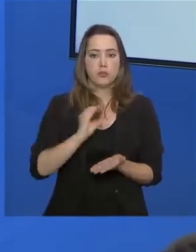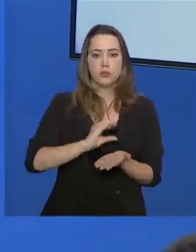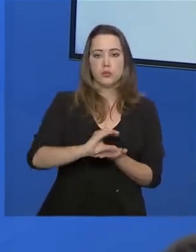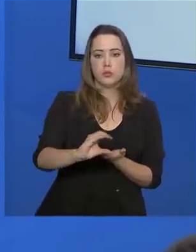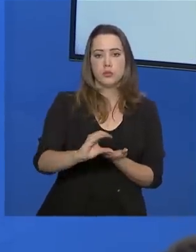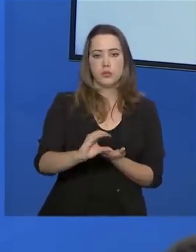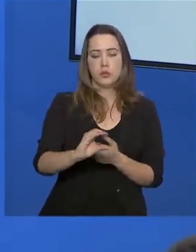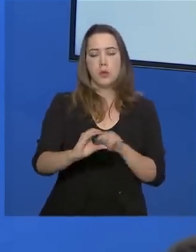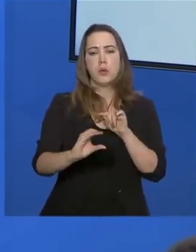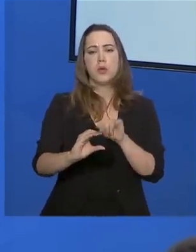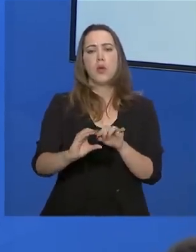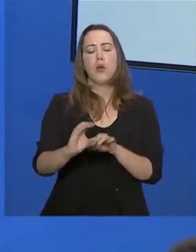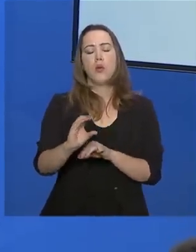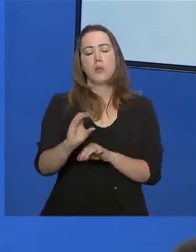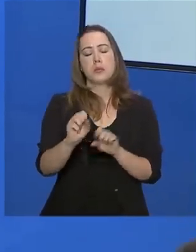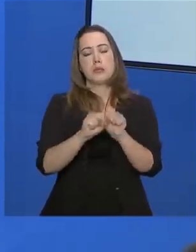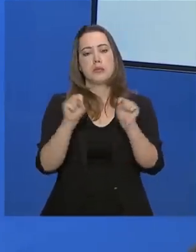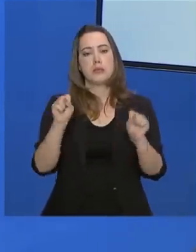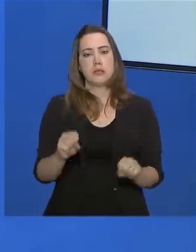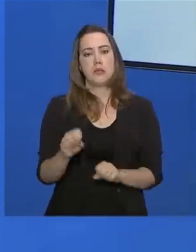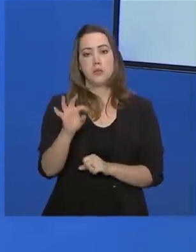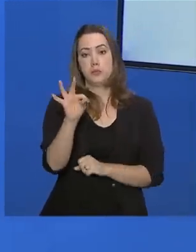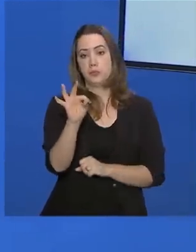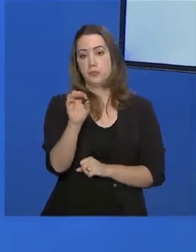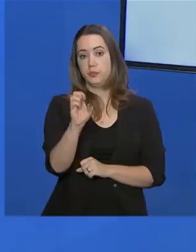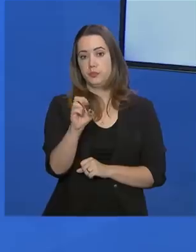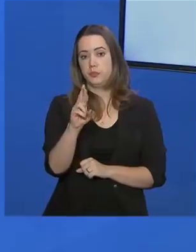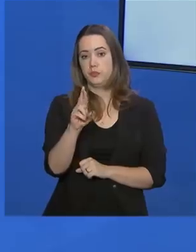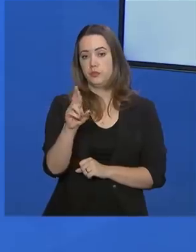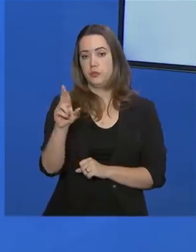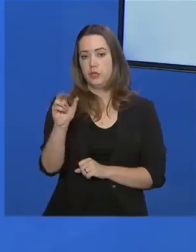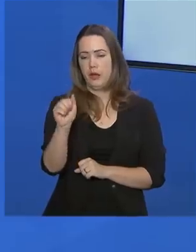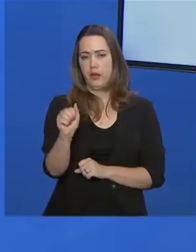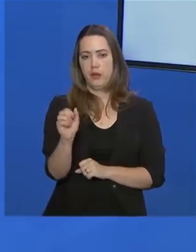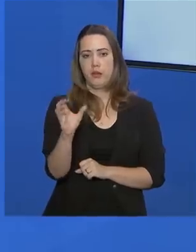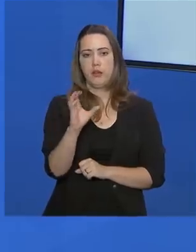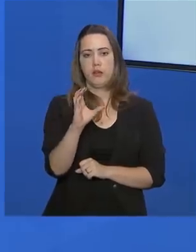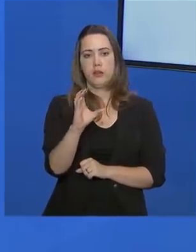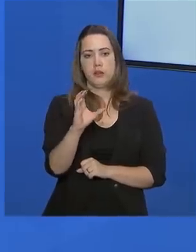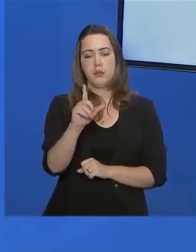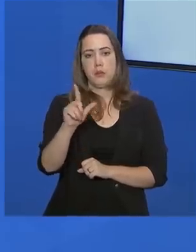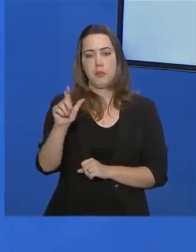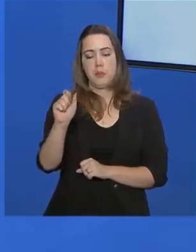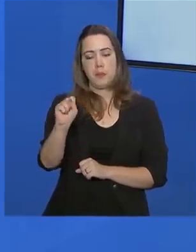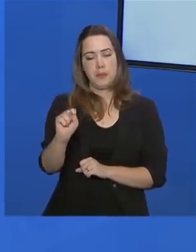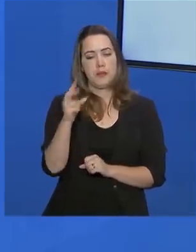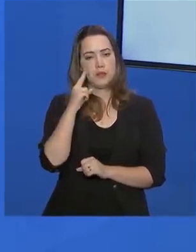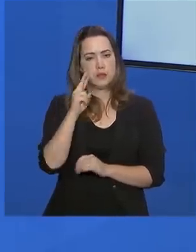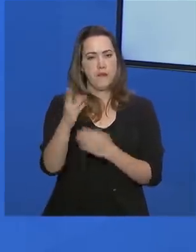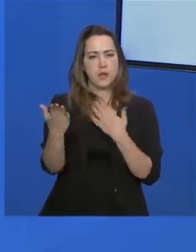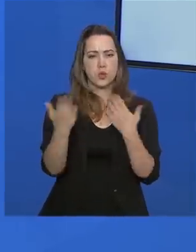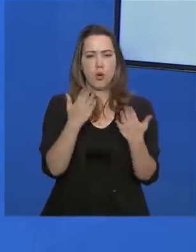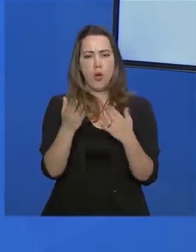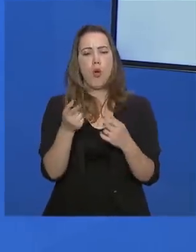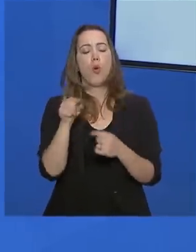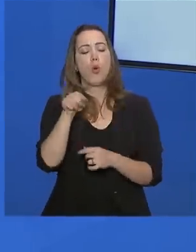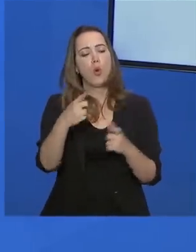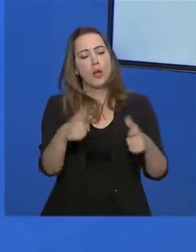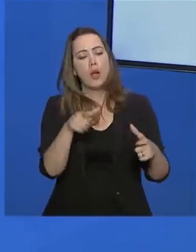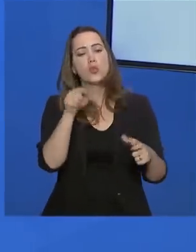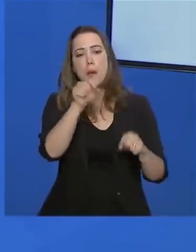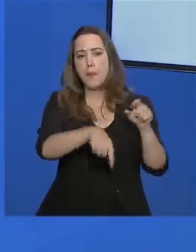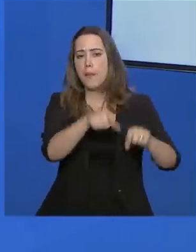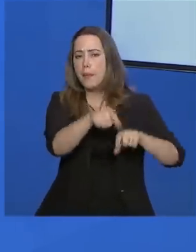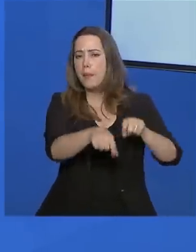do terra a classe que é o monitoramento feito olhando para trás a regeneração diárias esse monitoramento